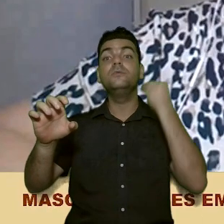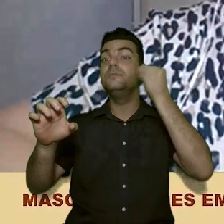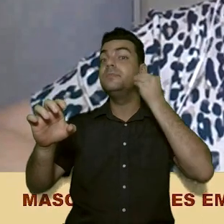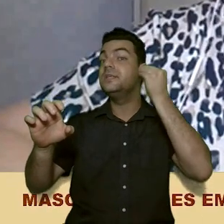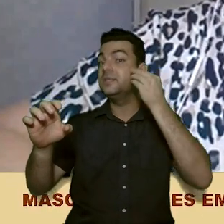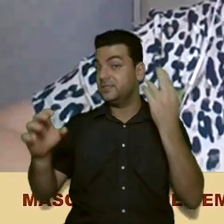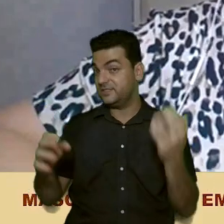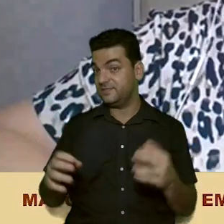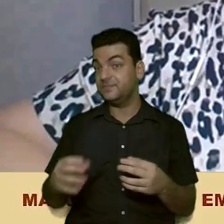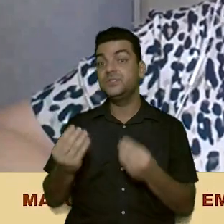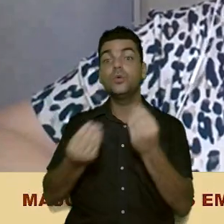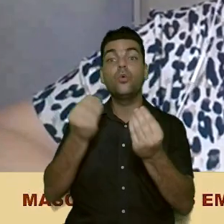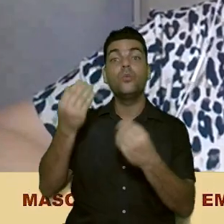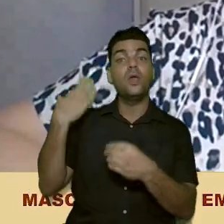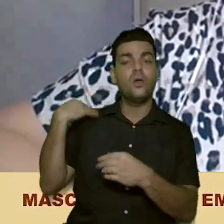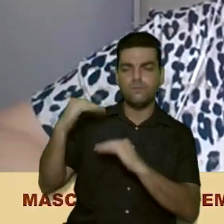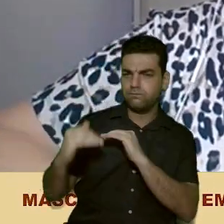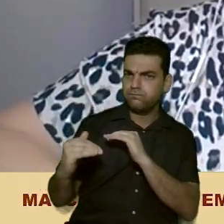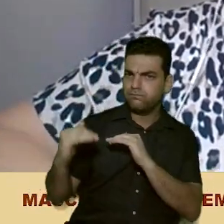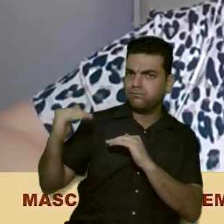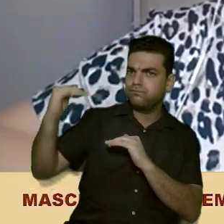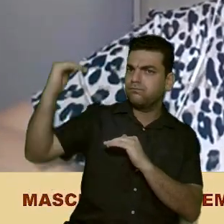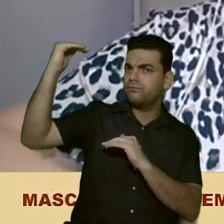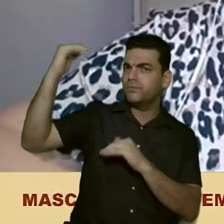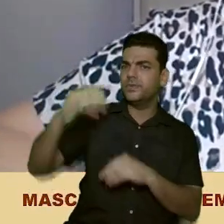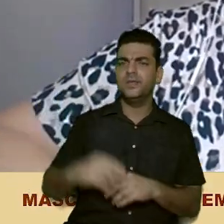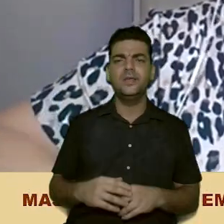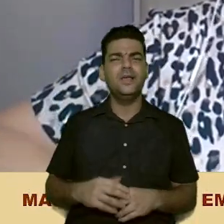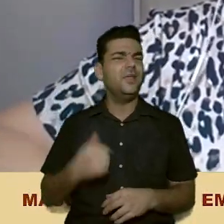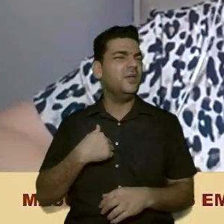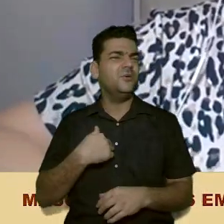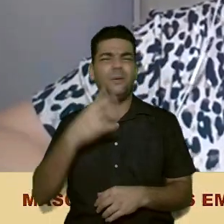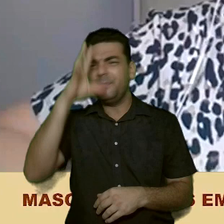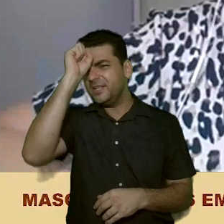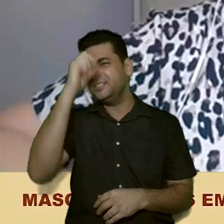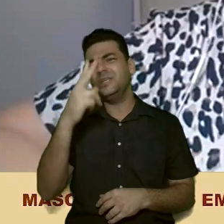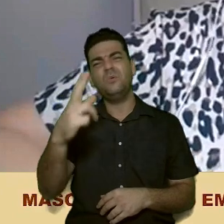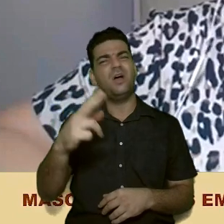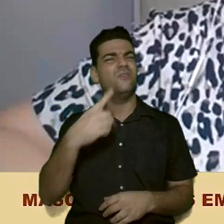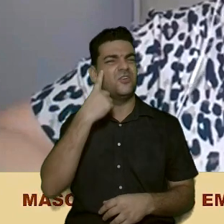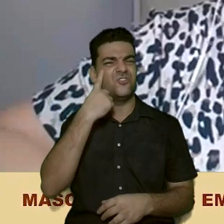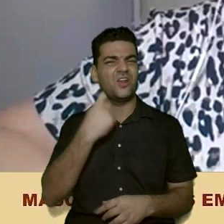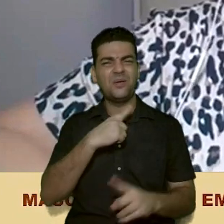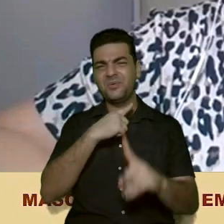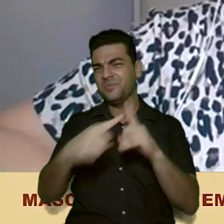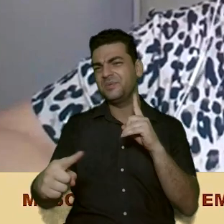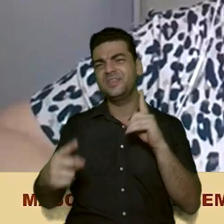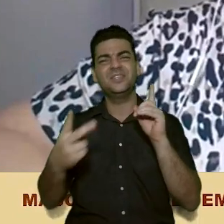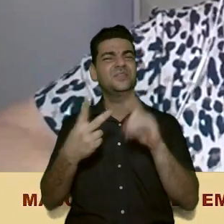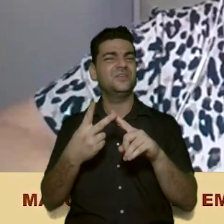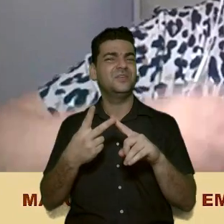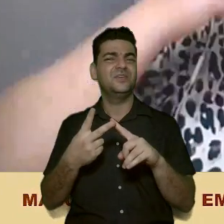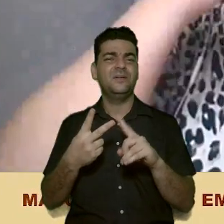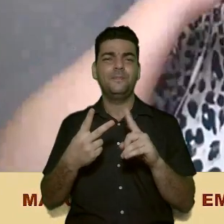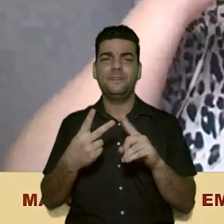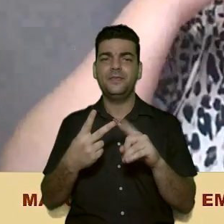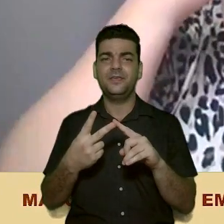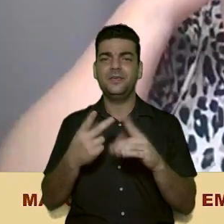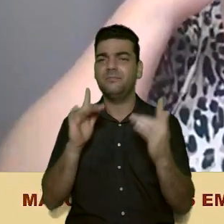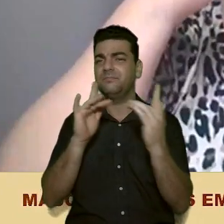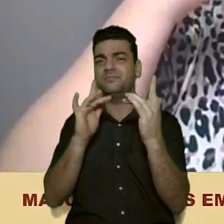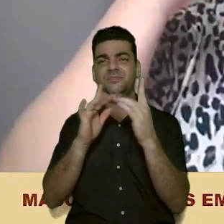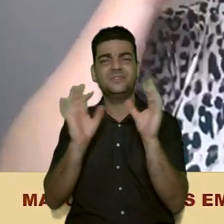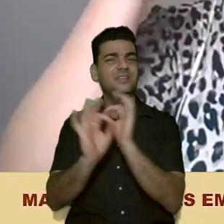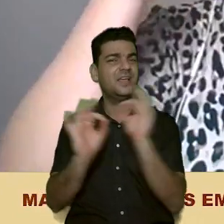eu aprendi, de como eu cresci. Então assim, eu cresci, tudo isso que a Isabela falou é isso mesmo, né? O homem não chora, é o lugar que você não pode se conectar com as